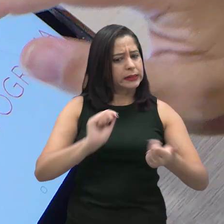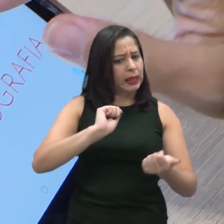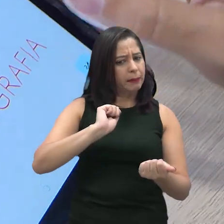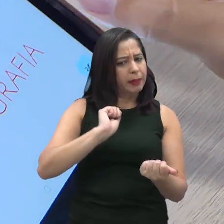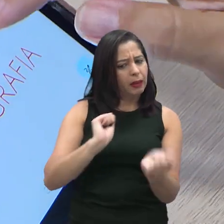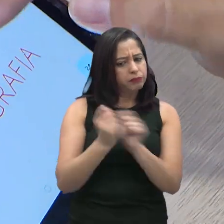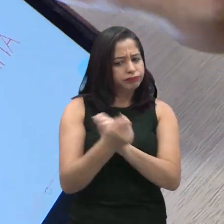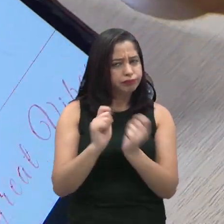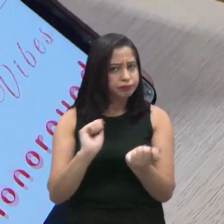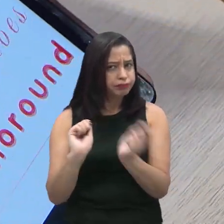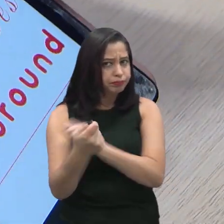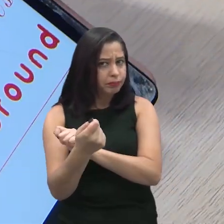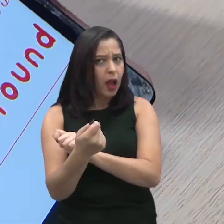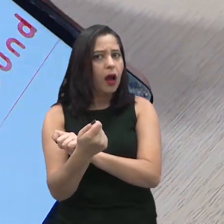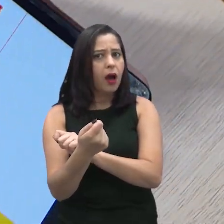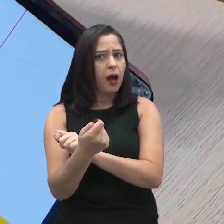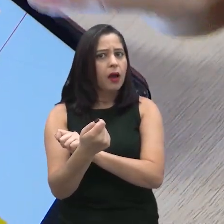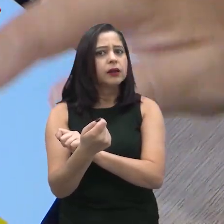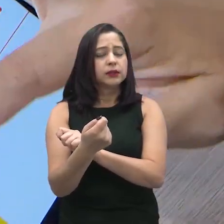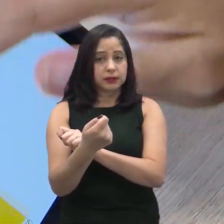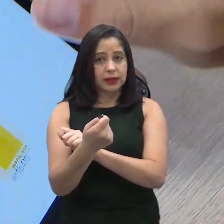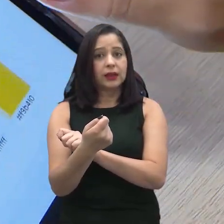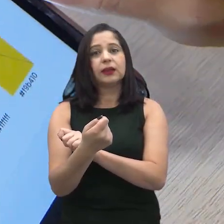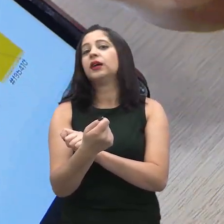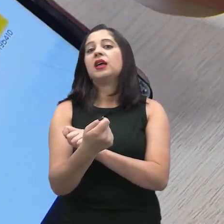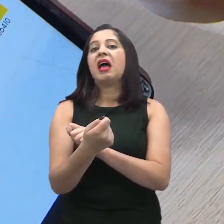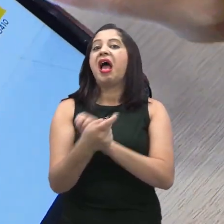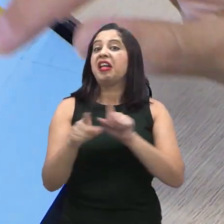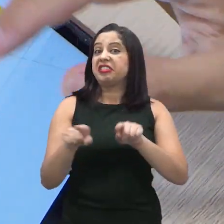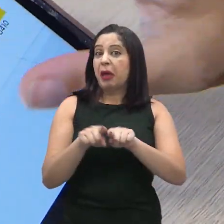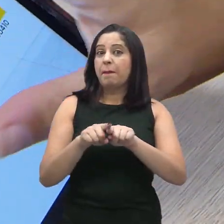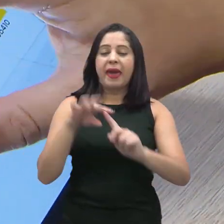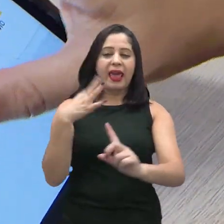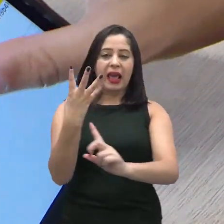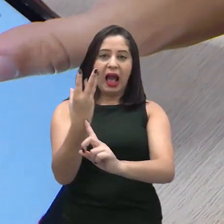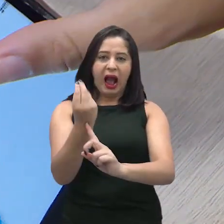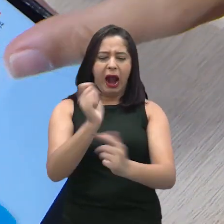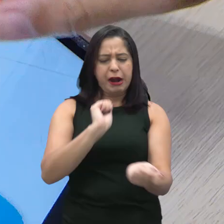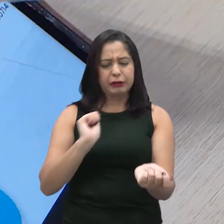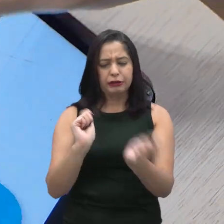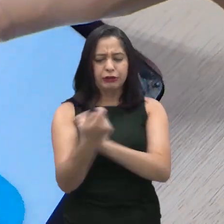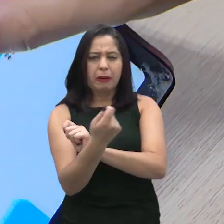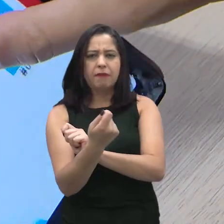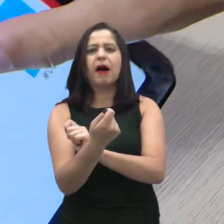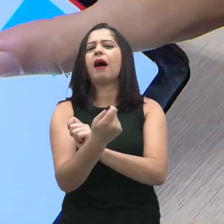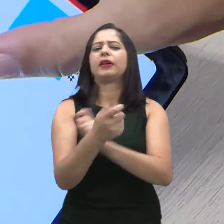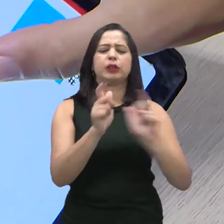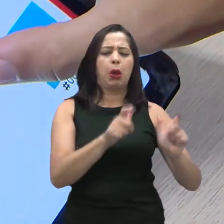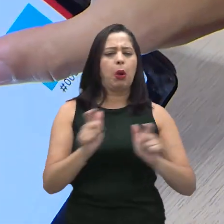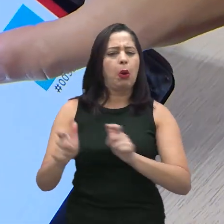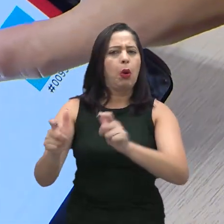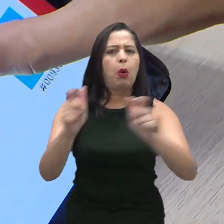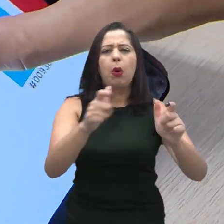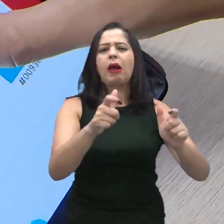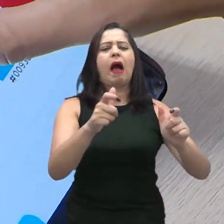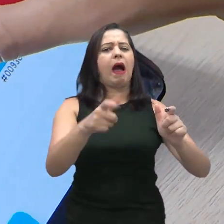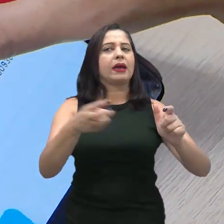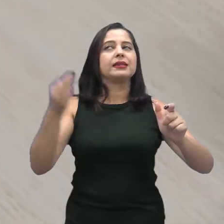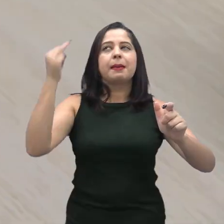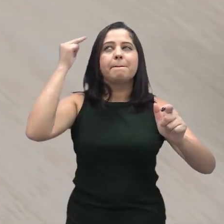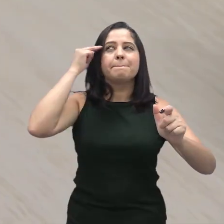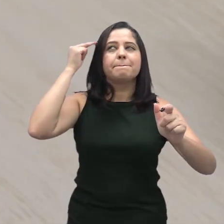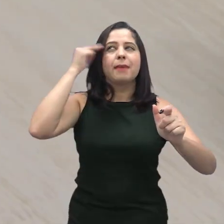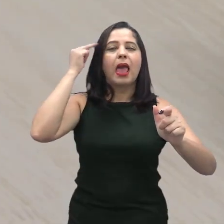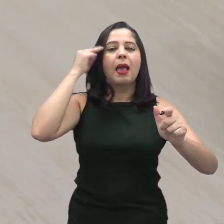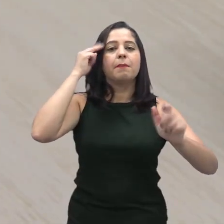sempre surgem novos movimentos culturais, manifestações artísticas, obras de arte, lugares e memórias. E